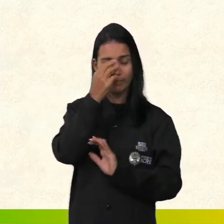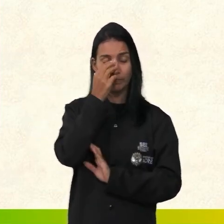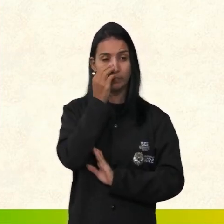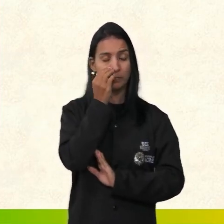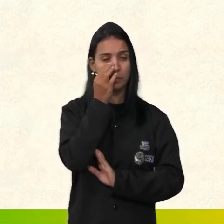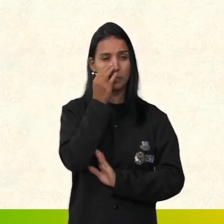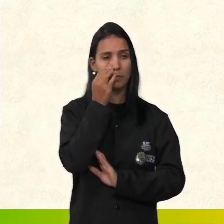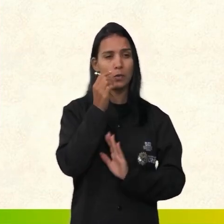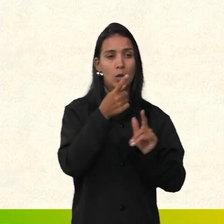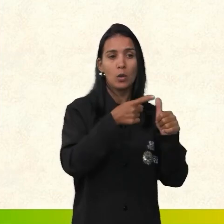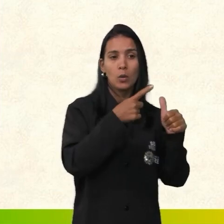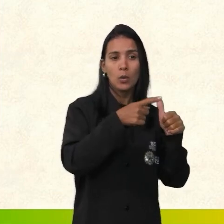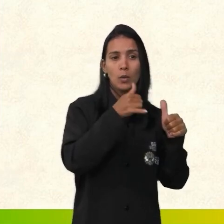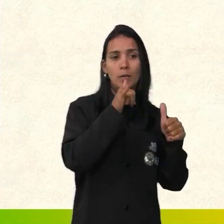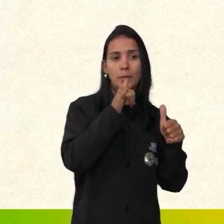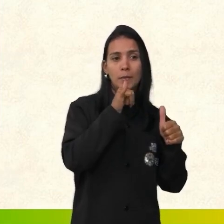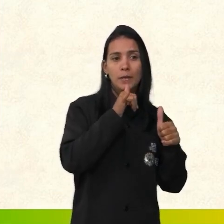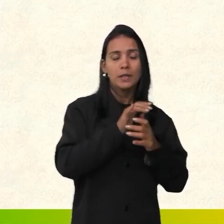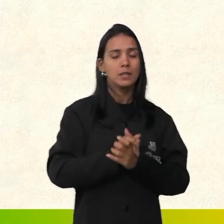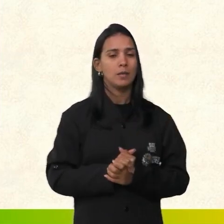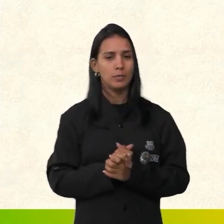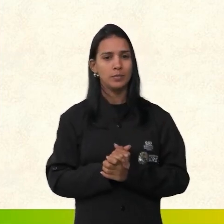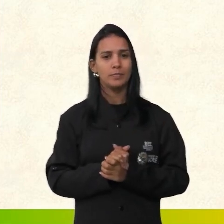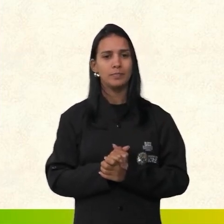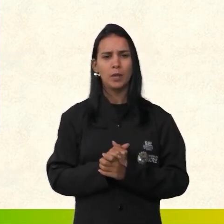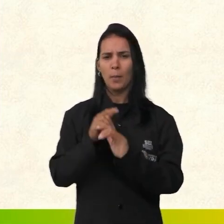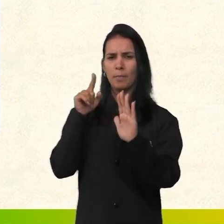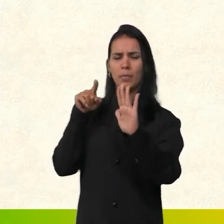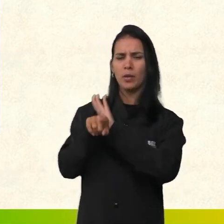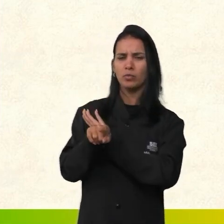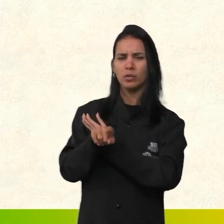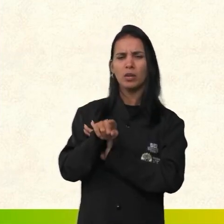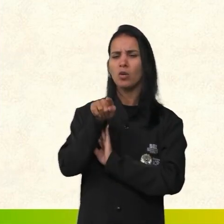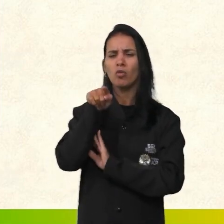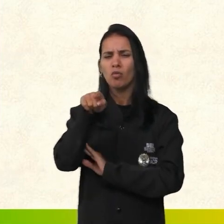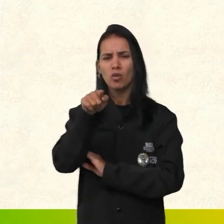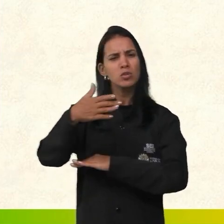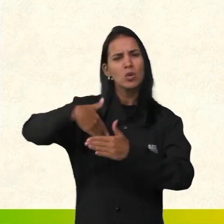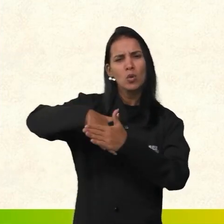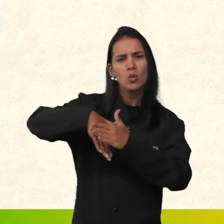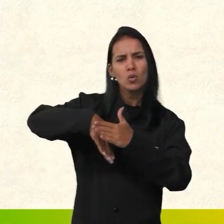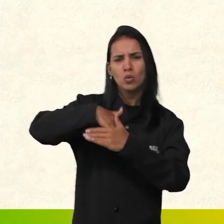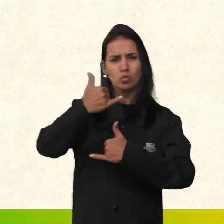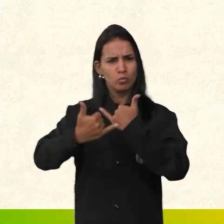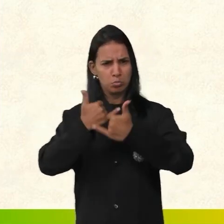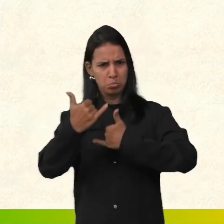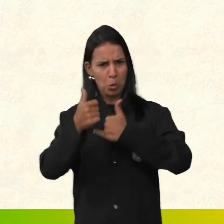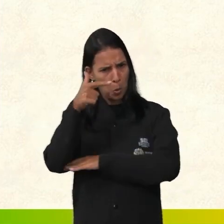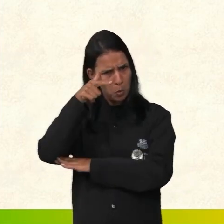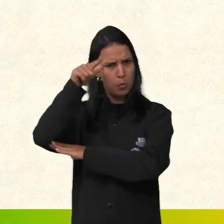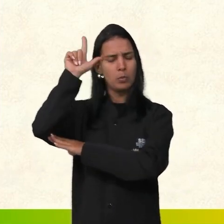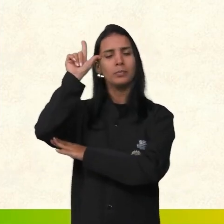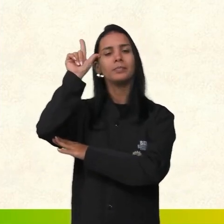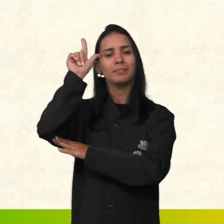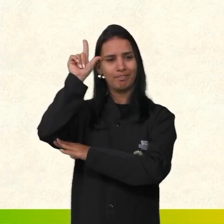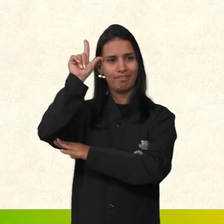exemplo. Did you play soccer yesterday? Você jogou bola ontem? Nós temos aqui o did, que